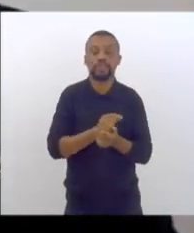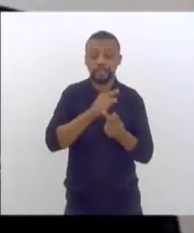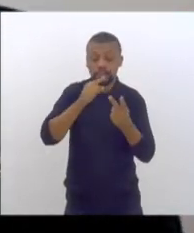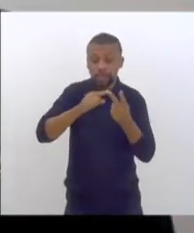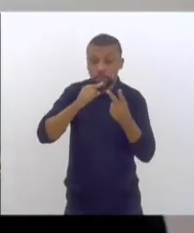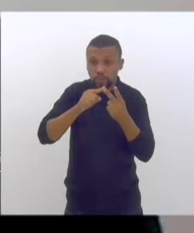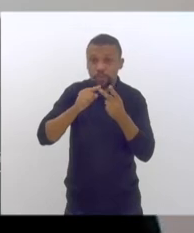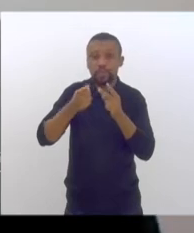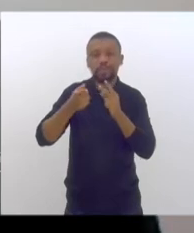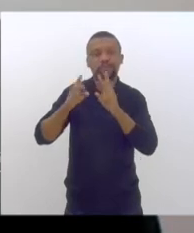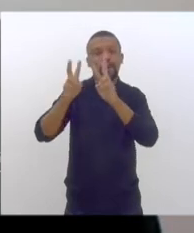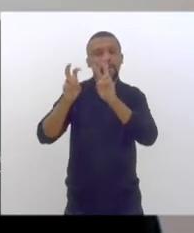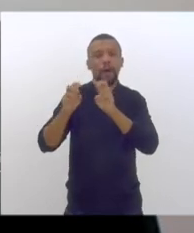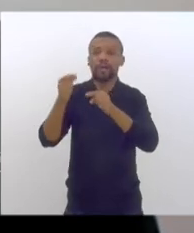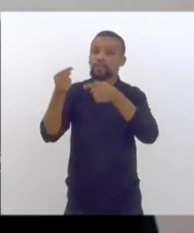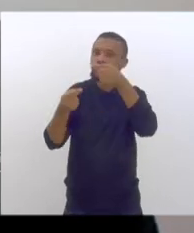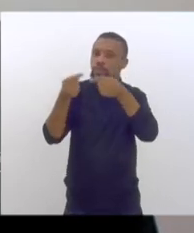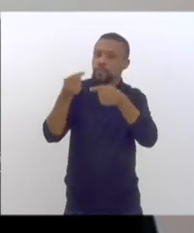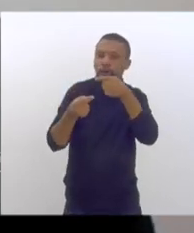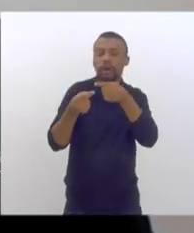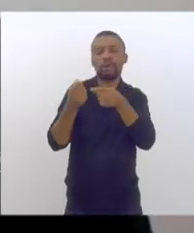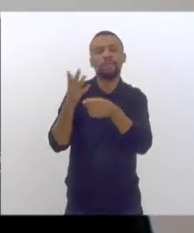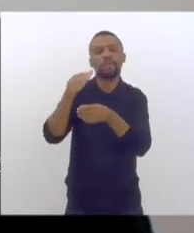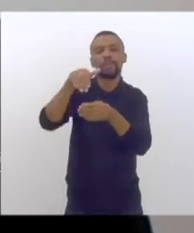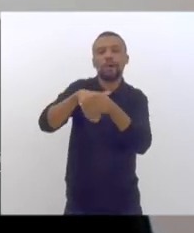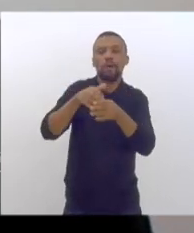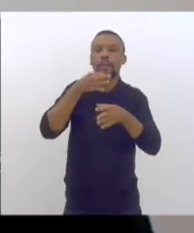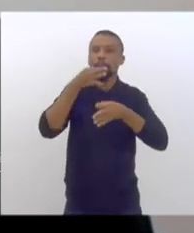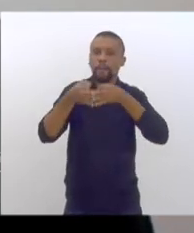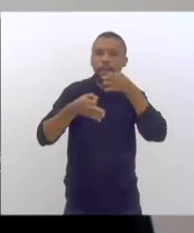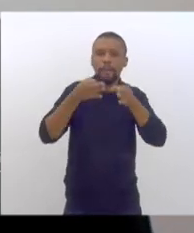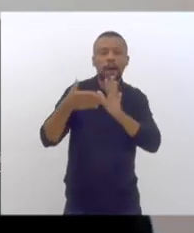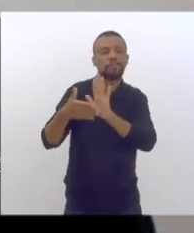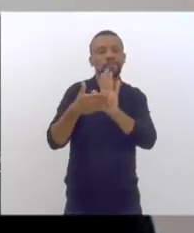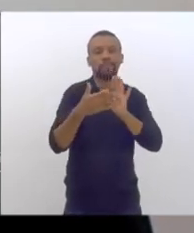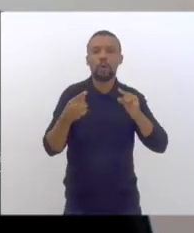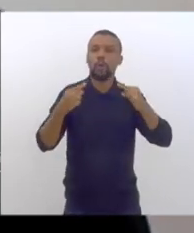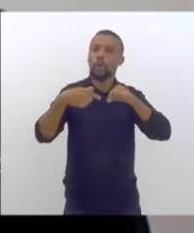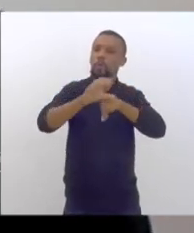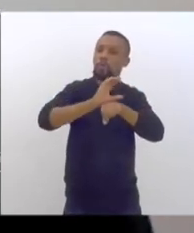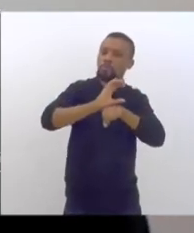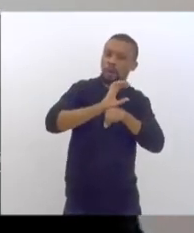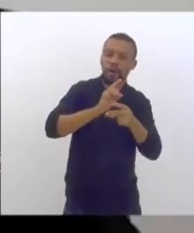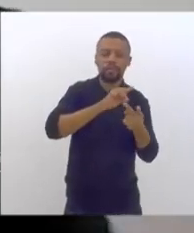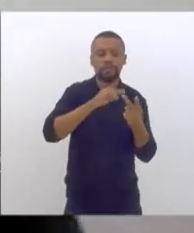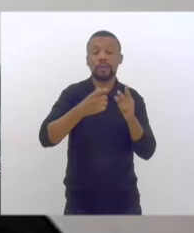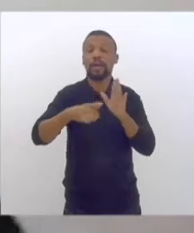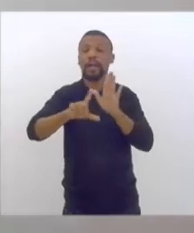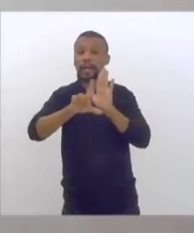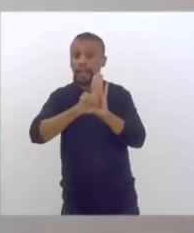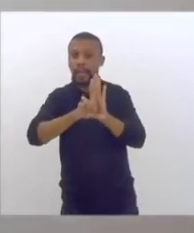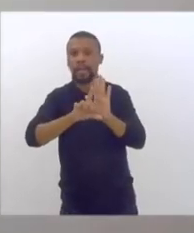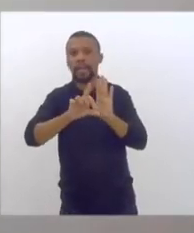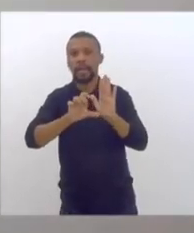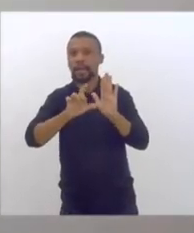item da pauta de discussão e votação dos pareceres a proposições abaixo constitucionalidade legalidade juridicidade